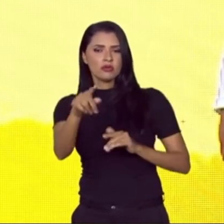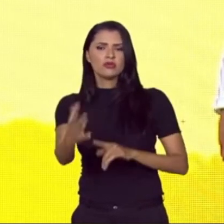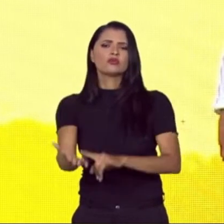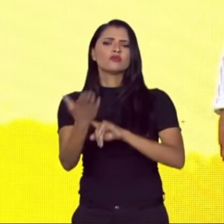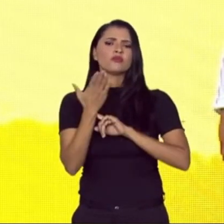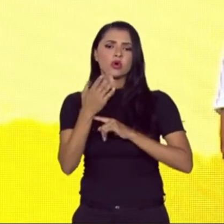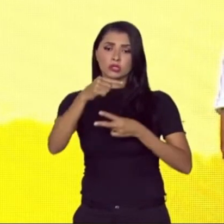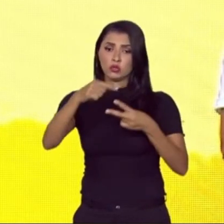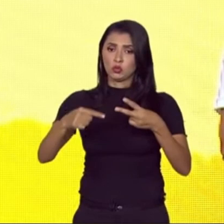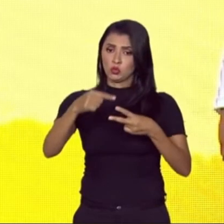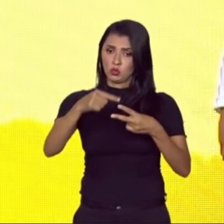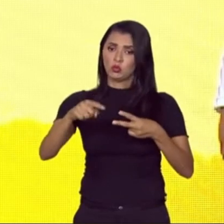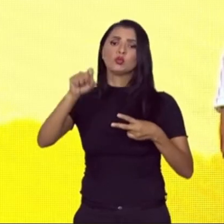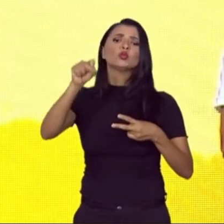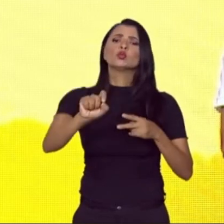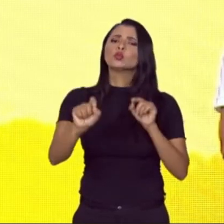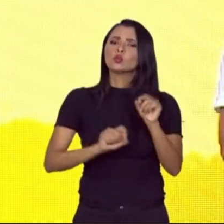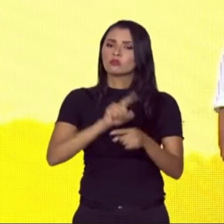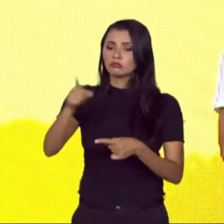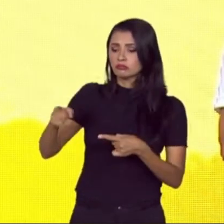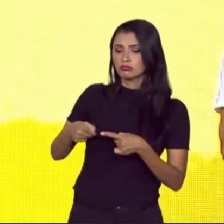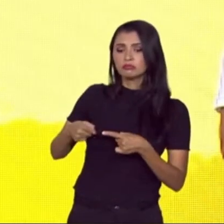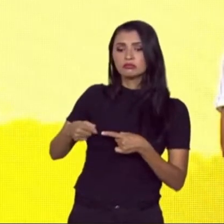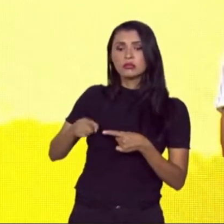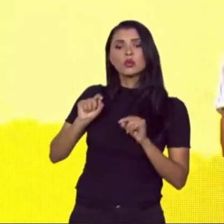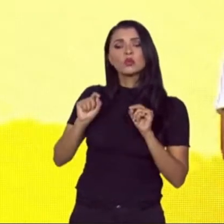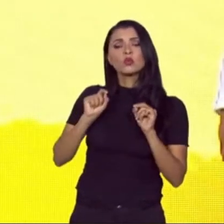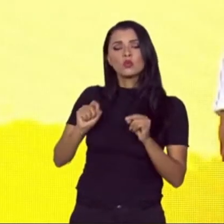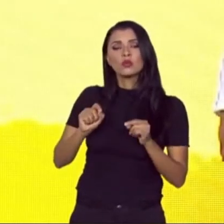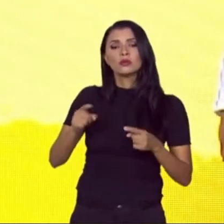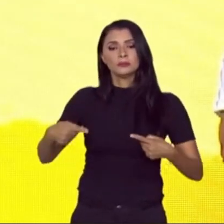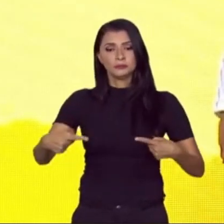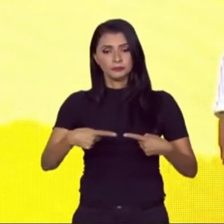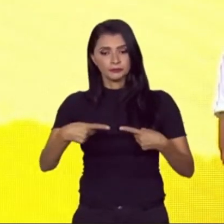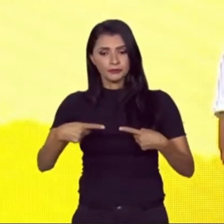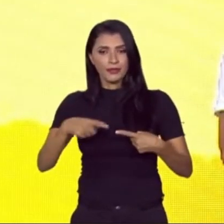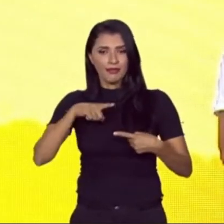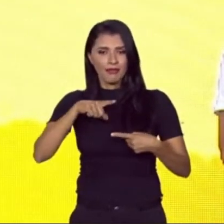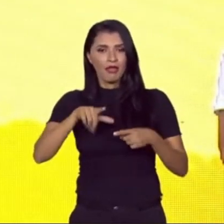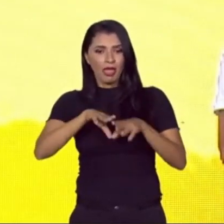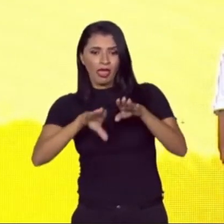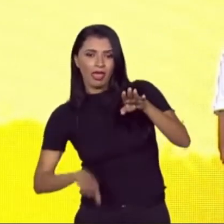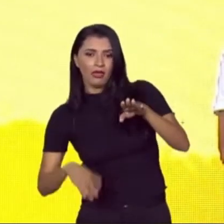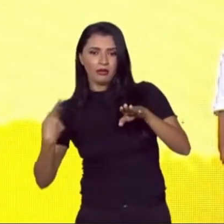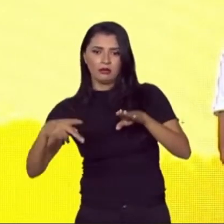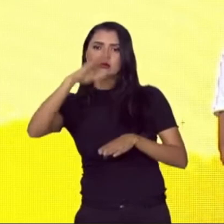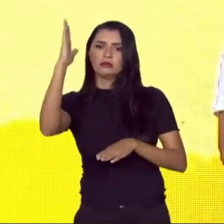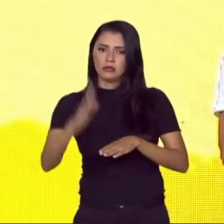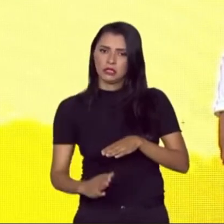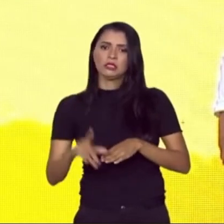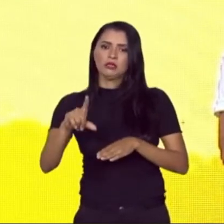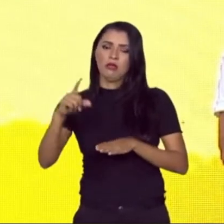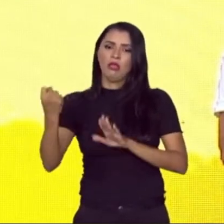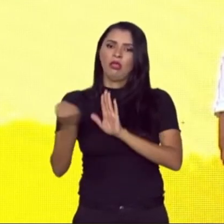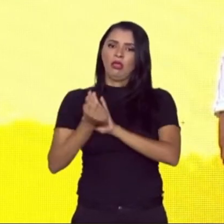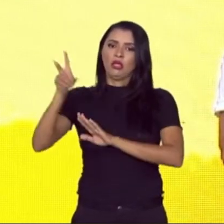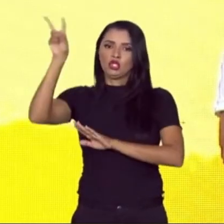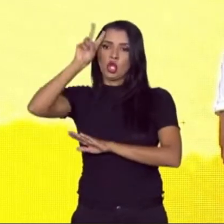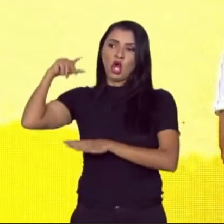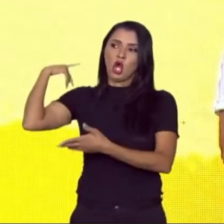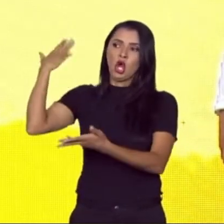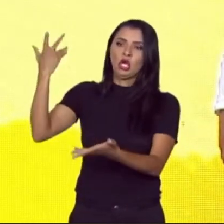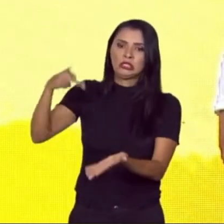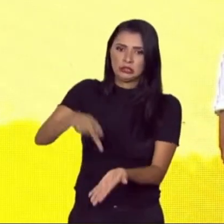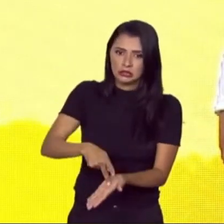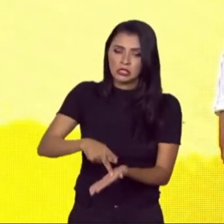diz duas coisas. A primeira é que a desigualdade no Brasil é uma realidade histórica. E a